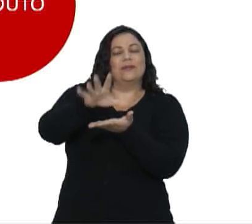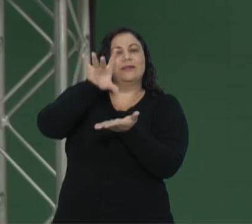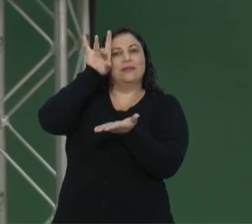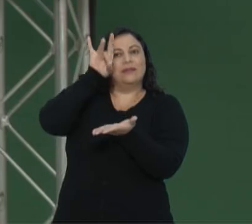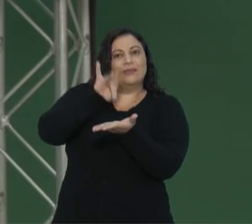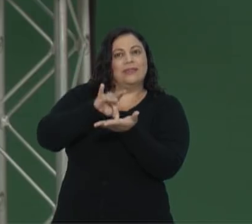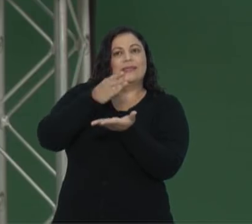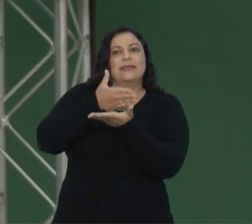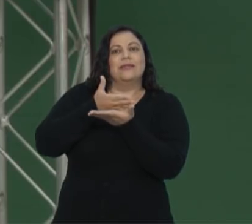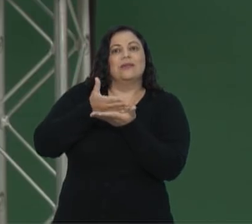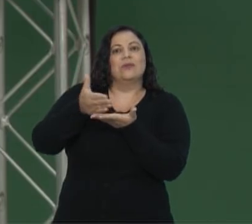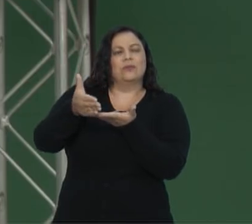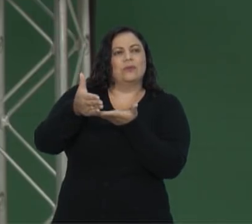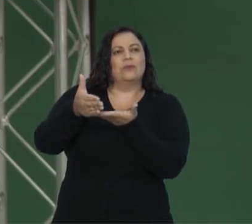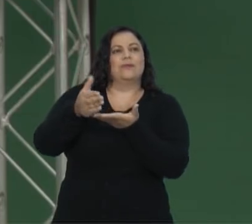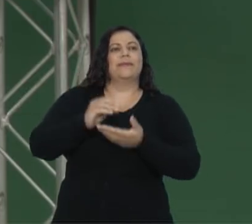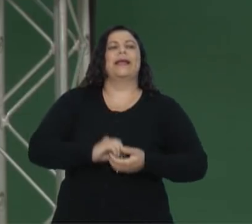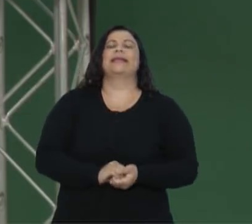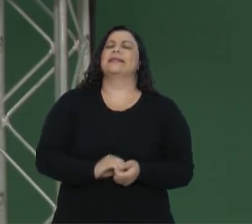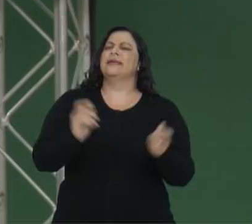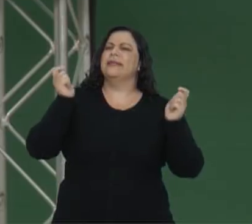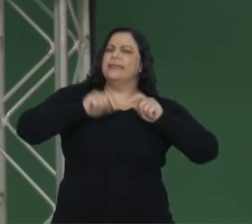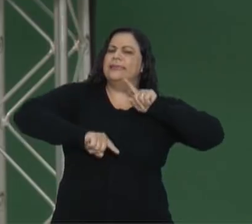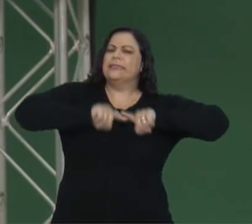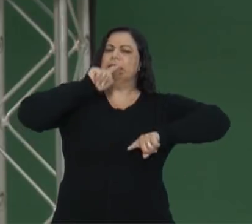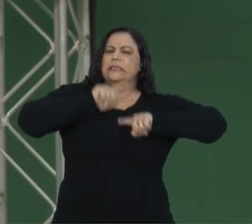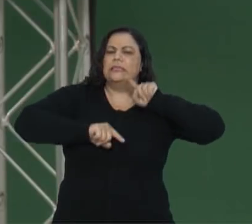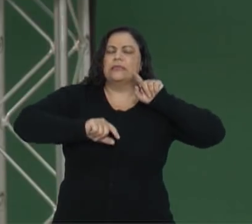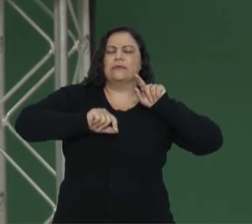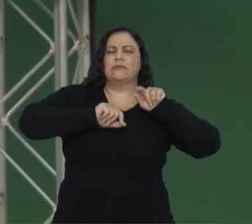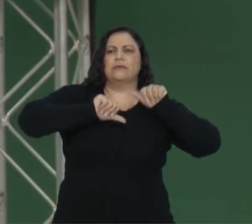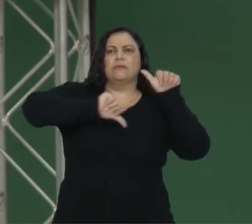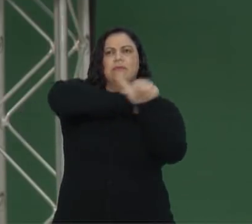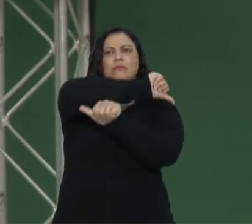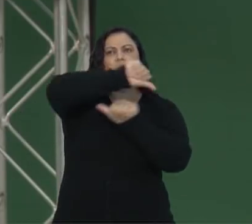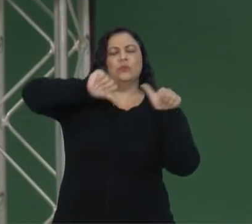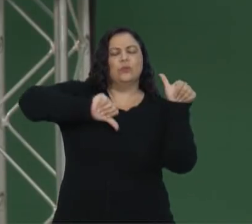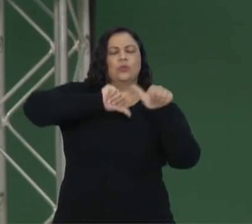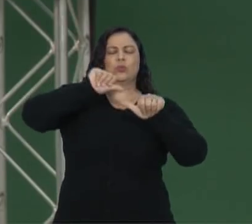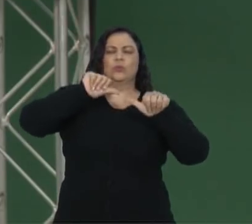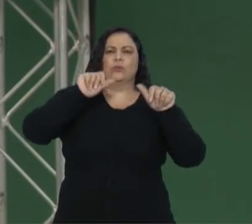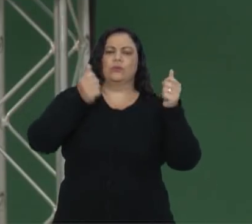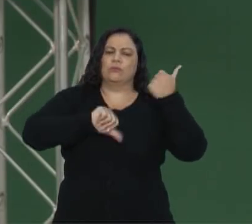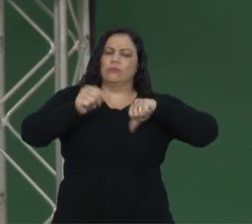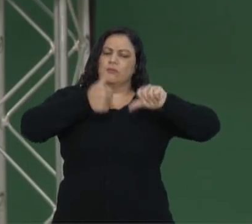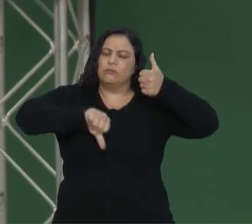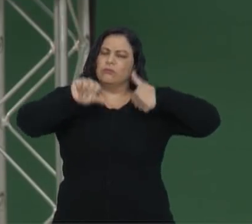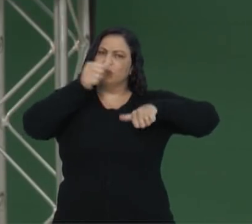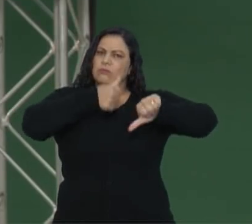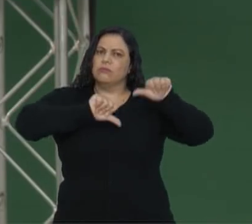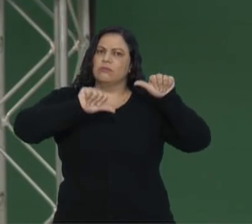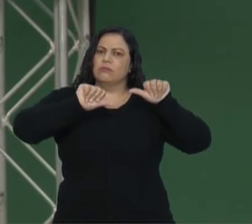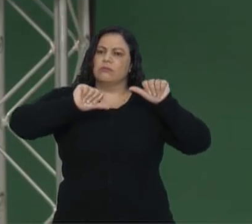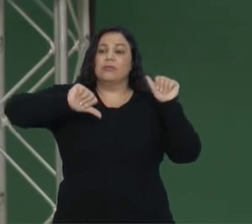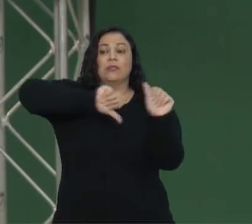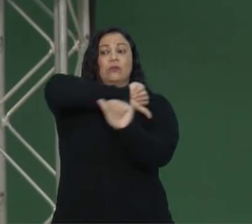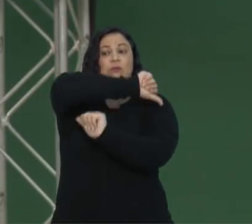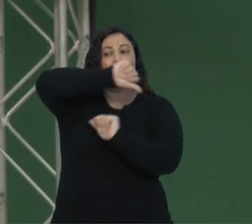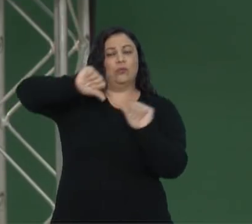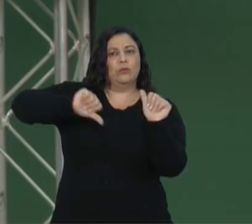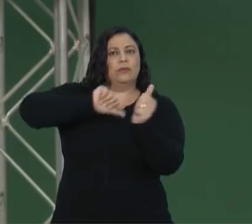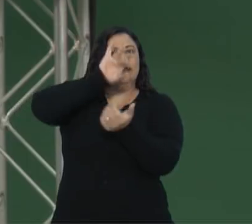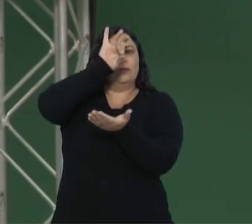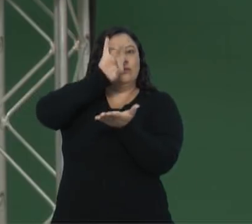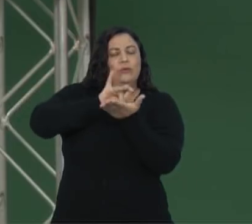lembra que na definição de uma modificação química eu tenho uma mudança na constituição do material?